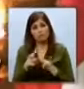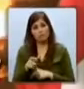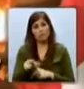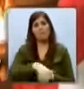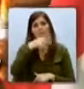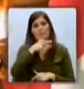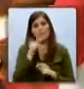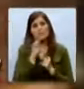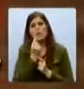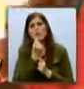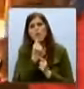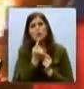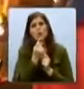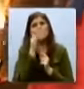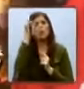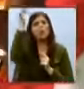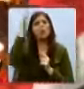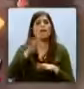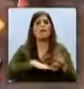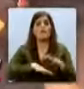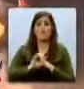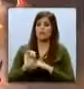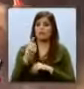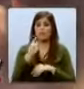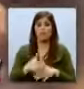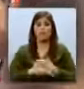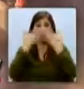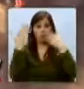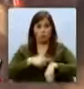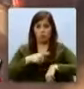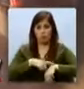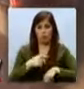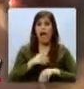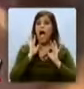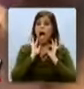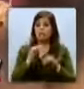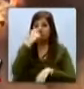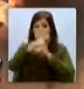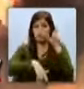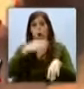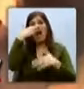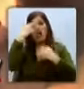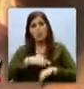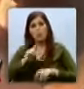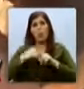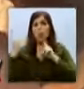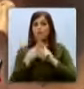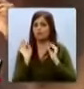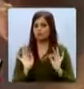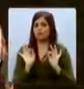dentro sejam feitos nos primeiros momentos do dia só assim acredita a população o ano pode ser